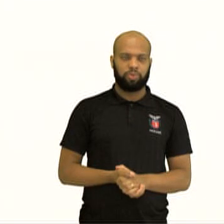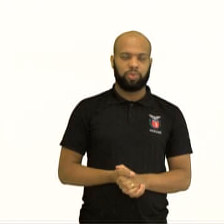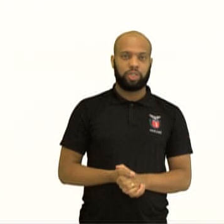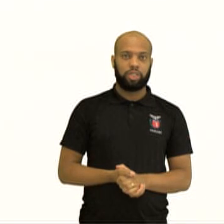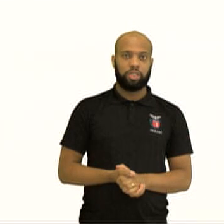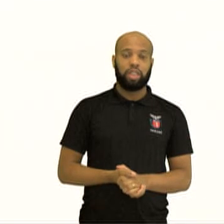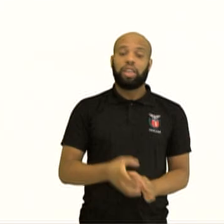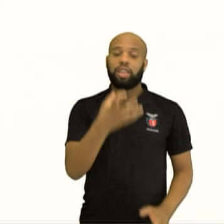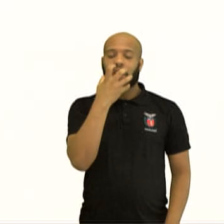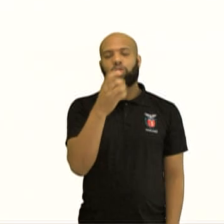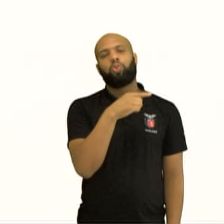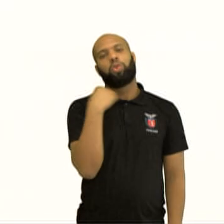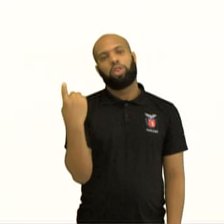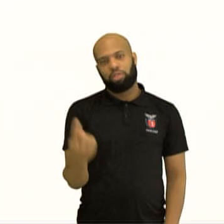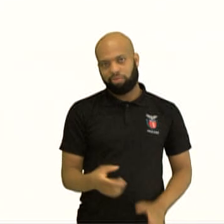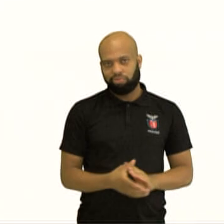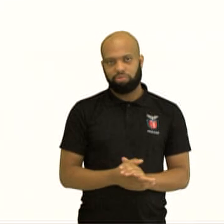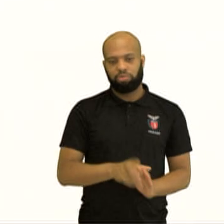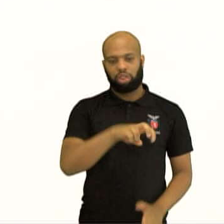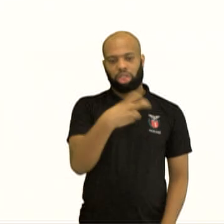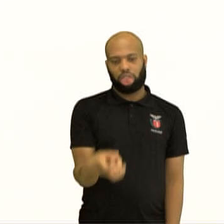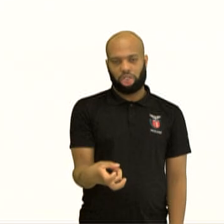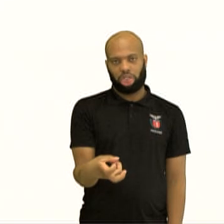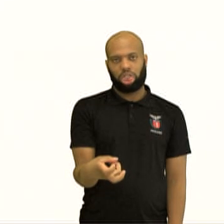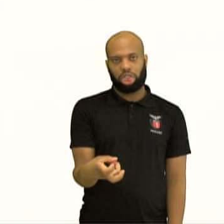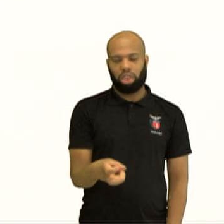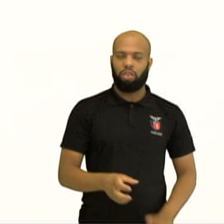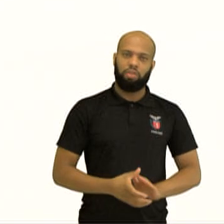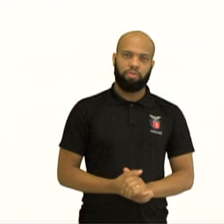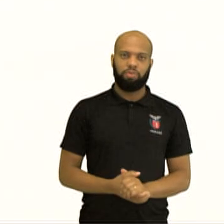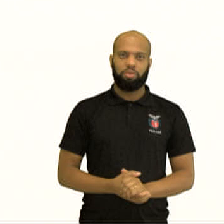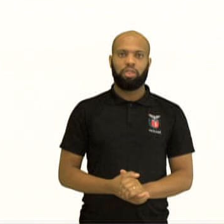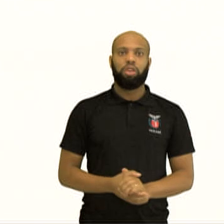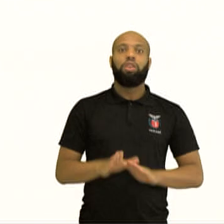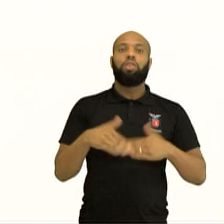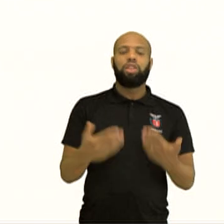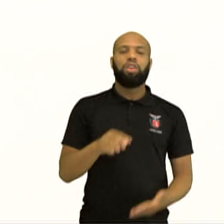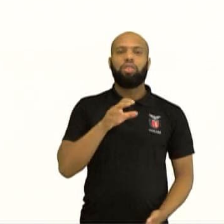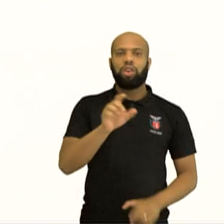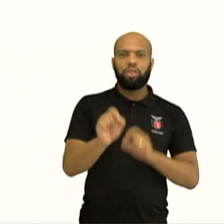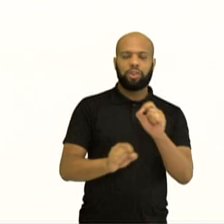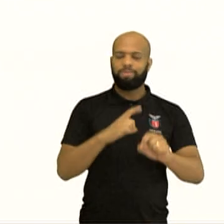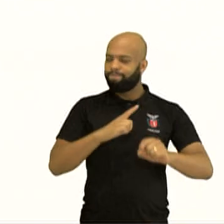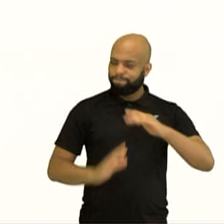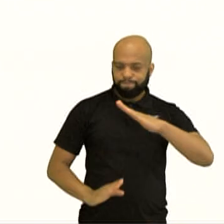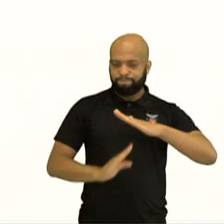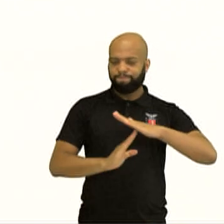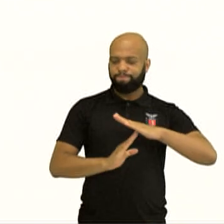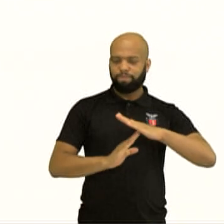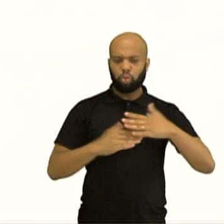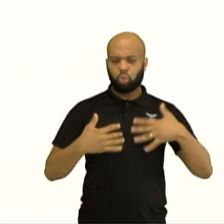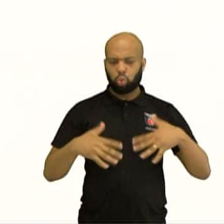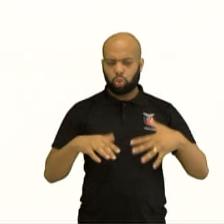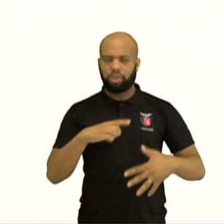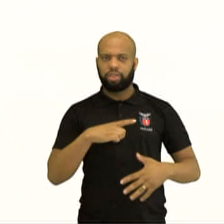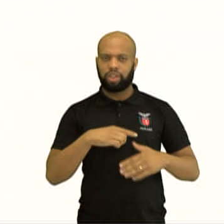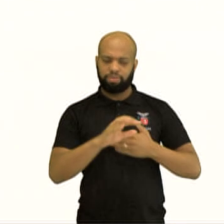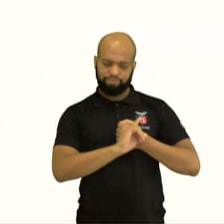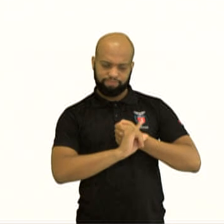da cachorrinha, né? A morte da Pixie. Então, esse é o ponto de tensão descrito nesse trecho da crônica.